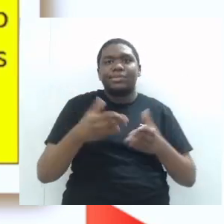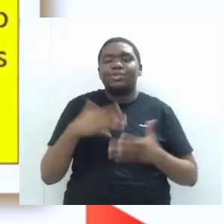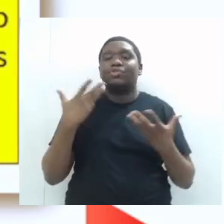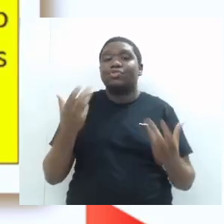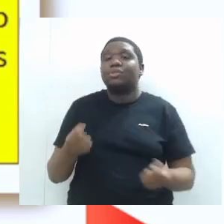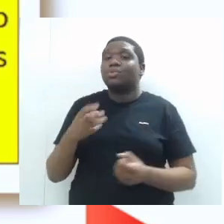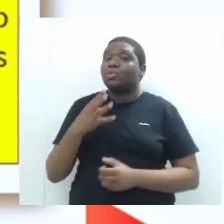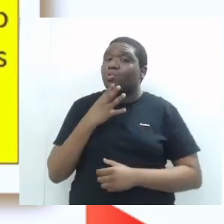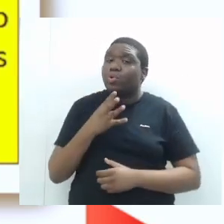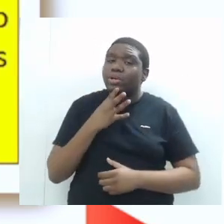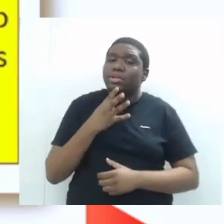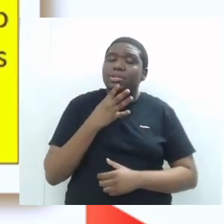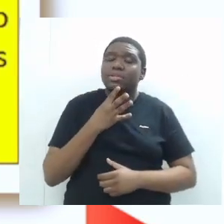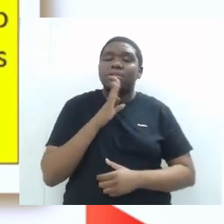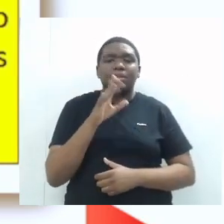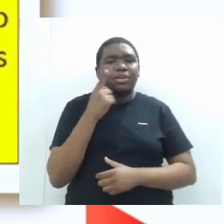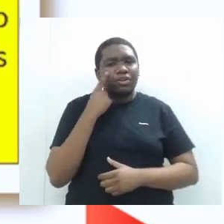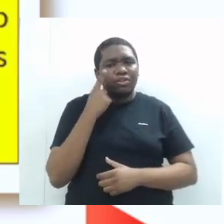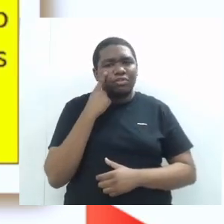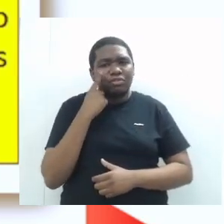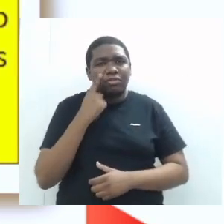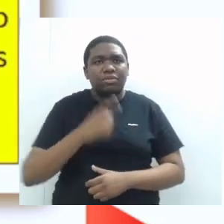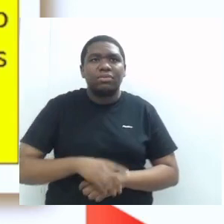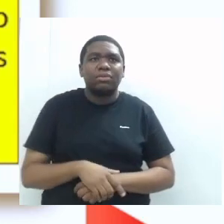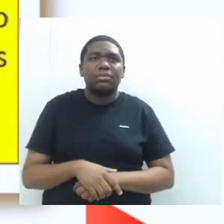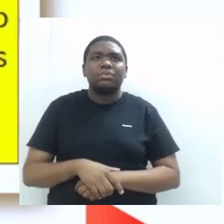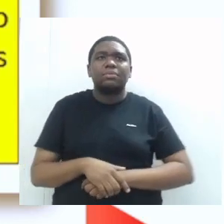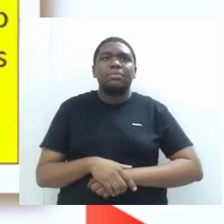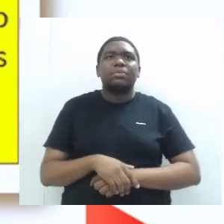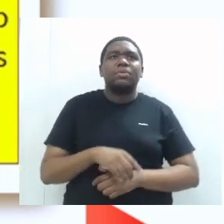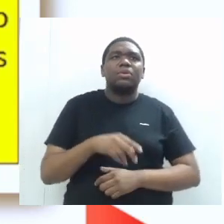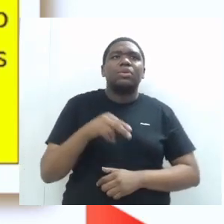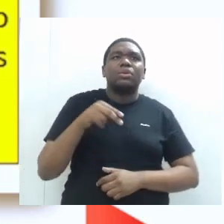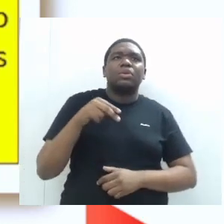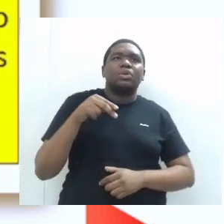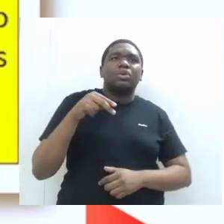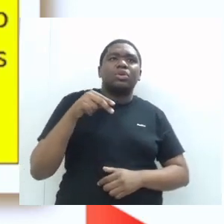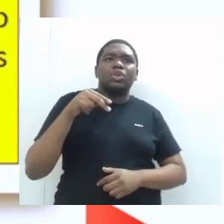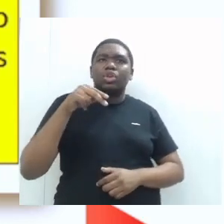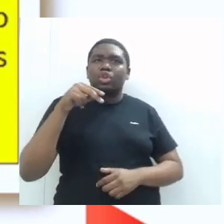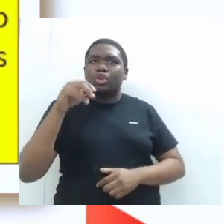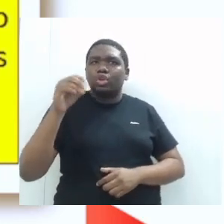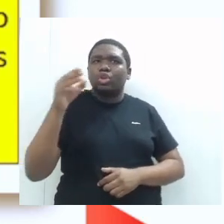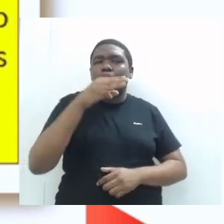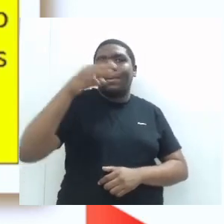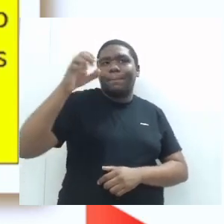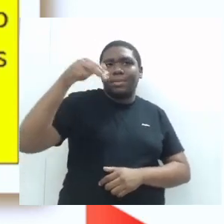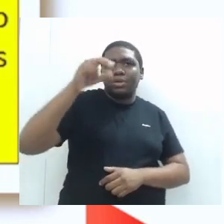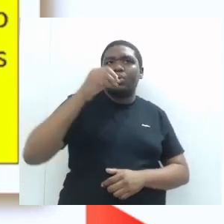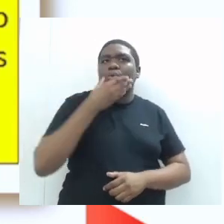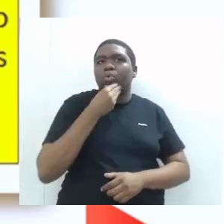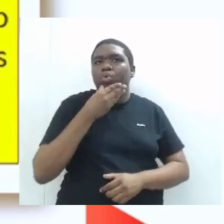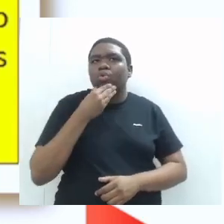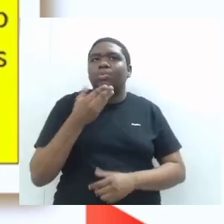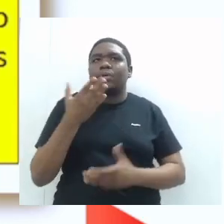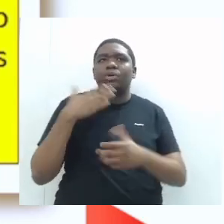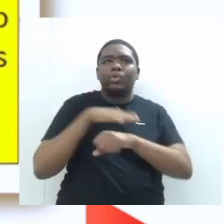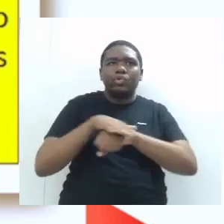um pouco. Veja só, no Mênon, Sócrates dialoga com o escravo